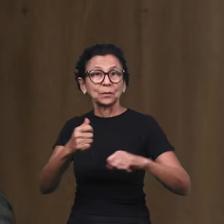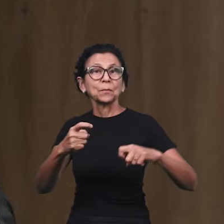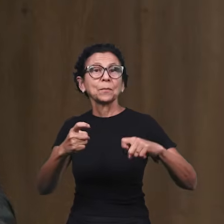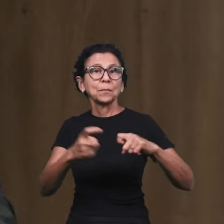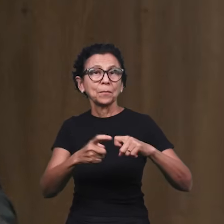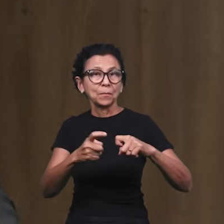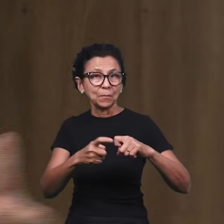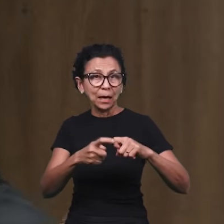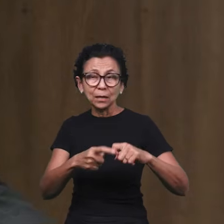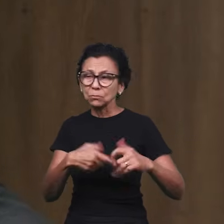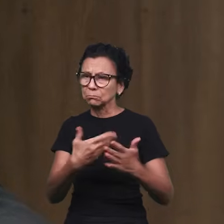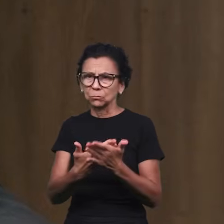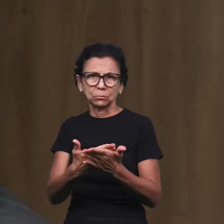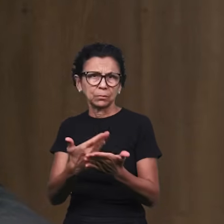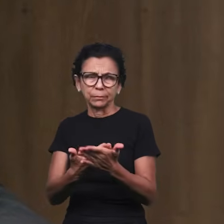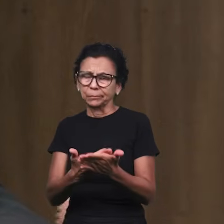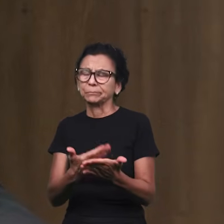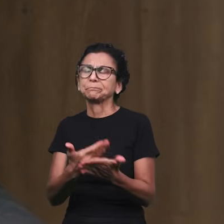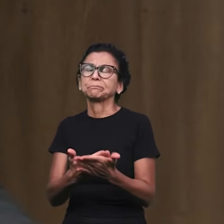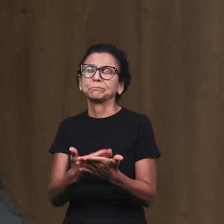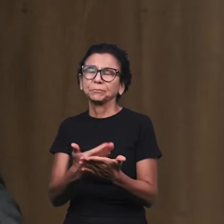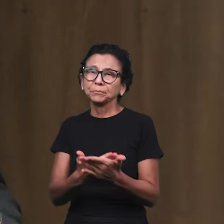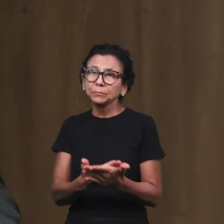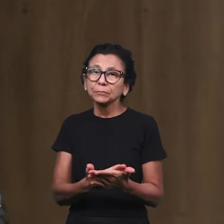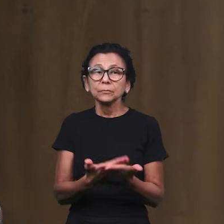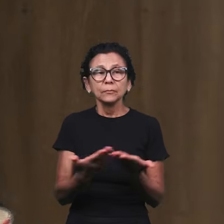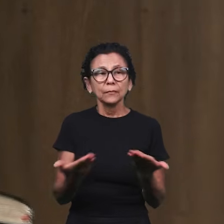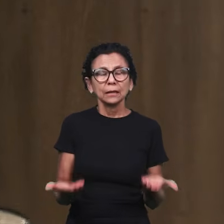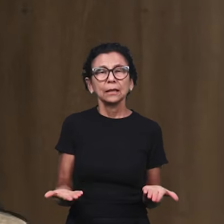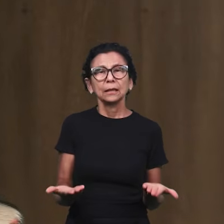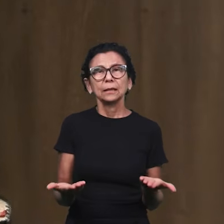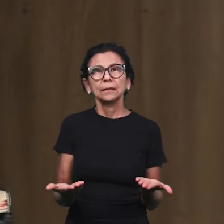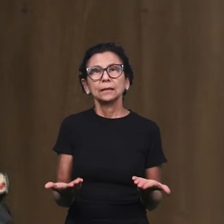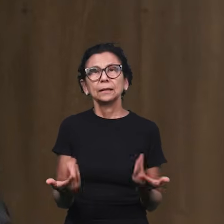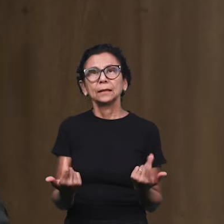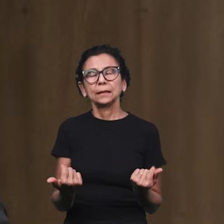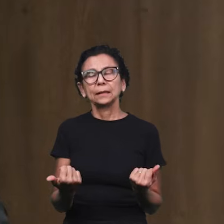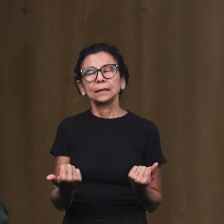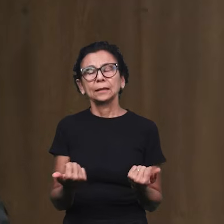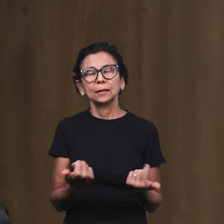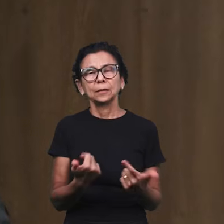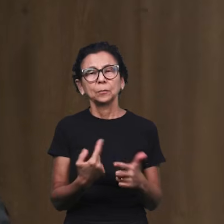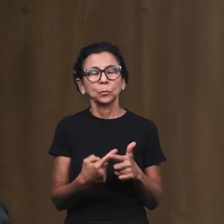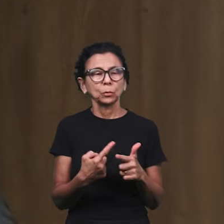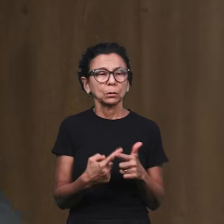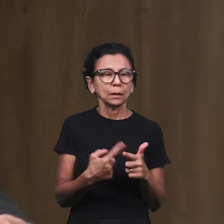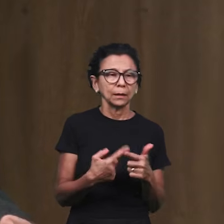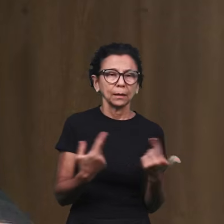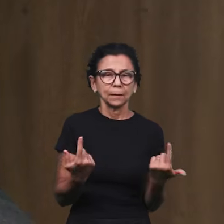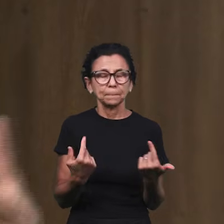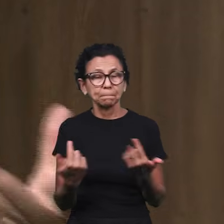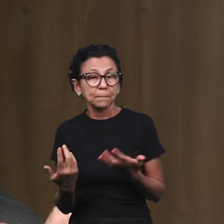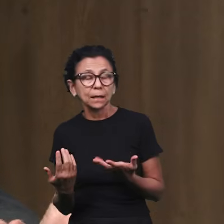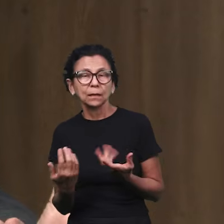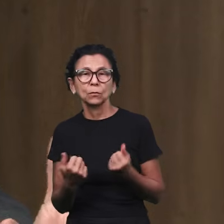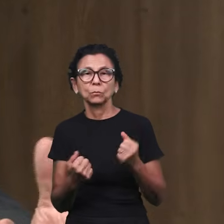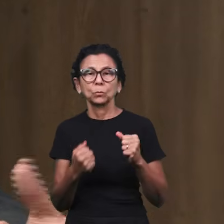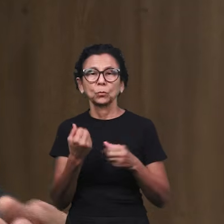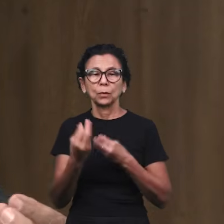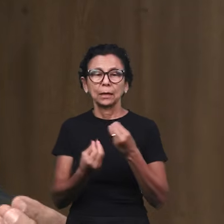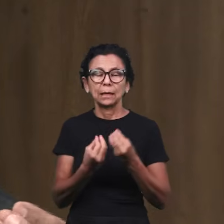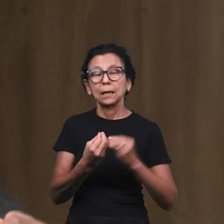dedicado a estudar, né? Porque como a